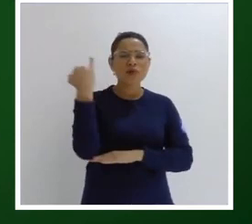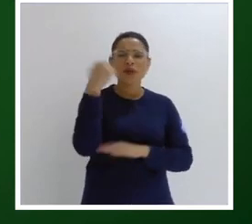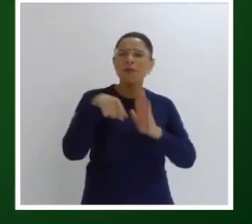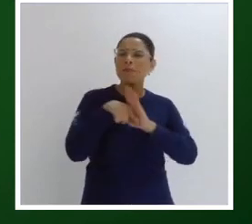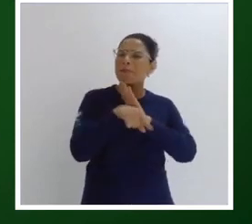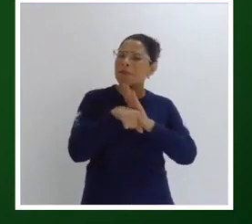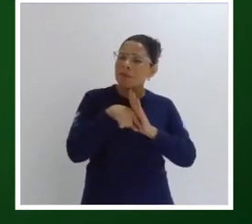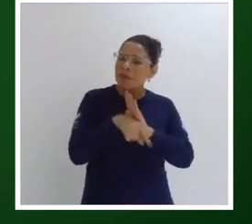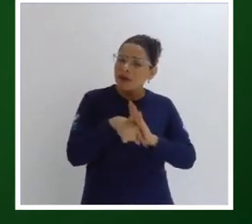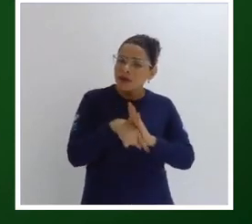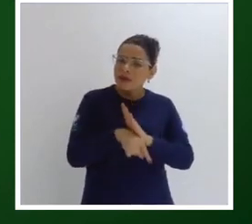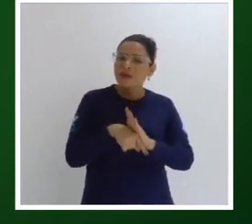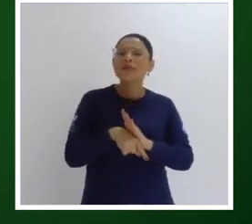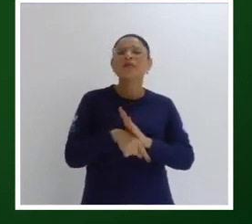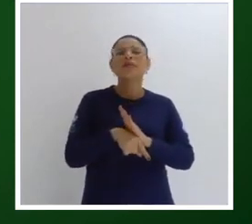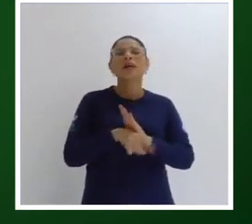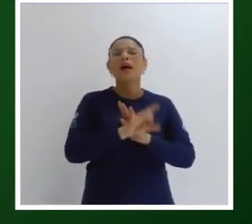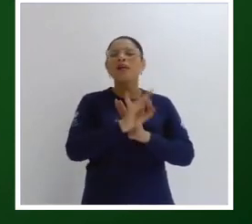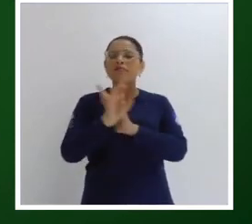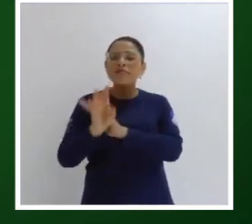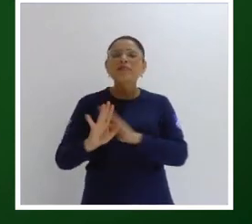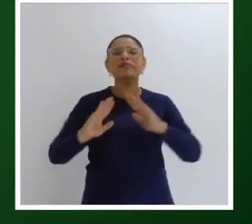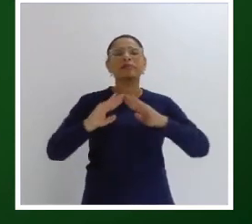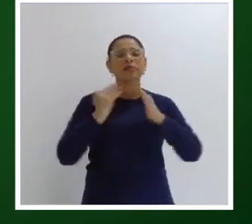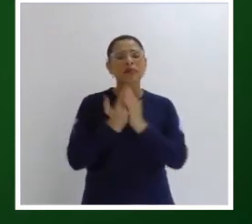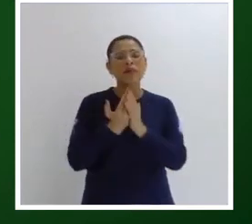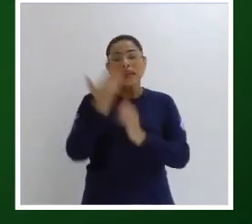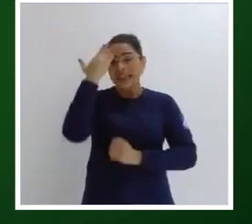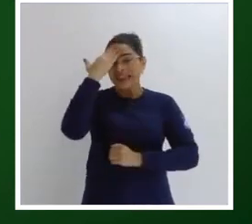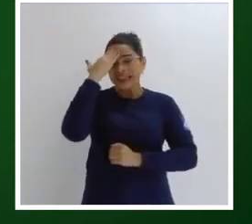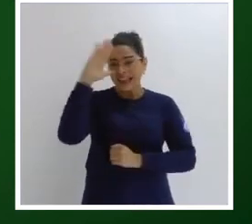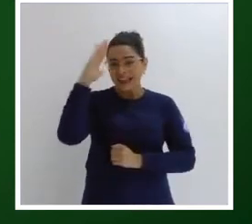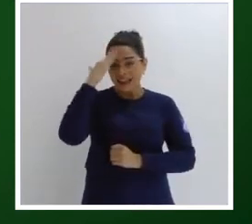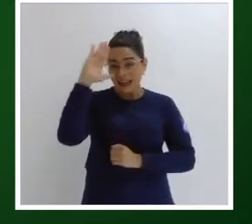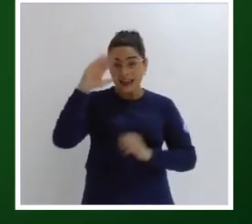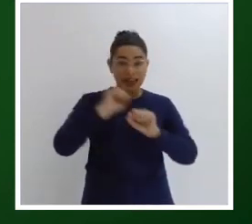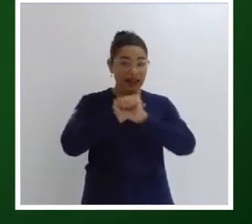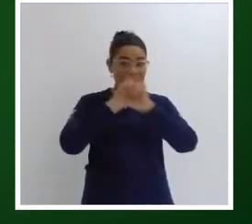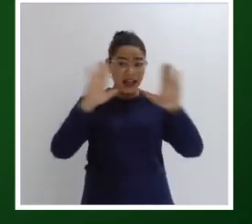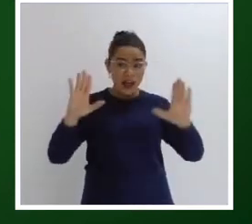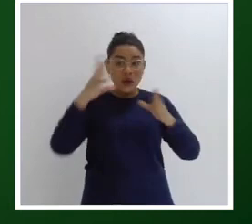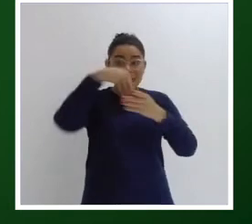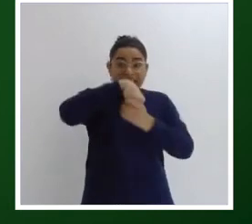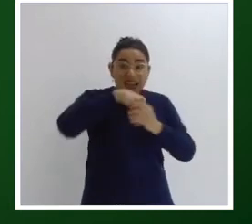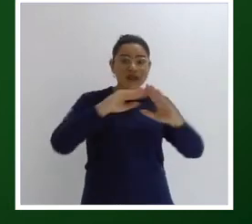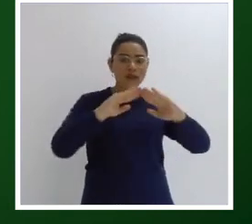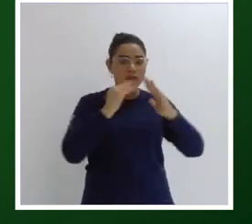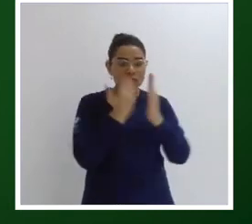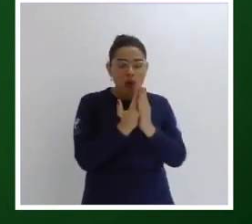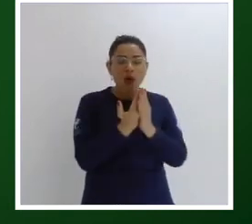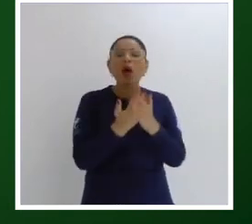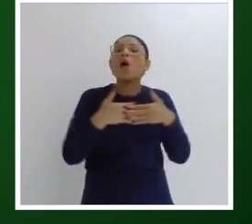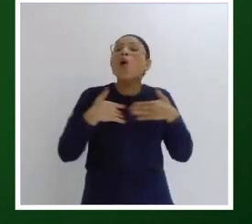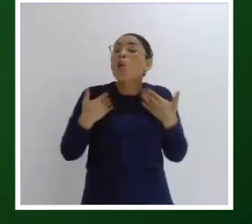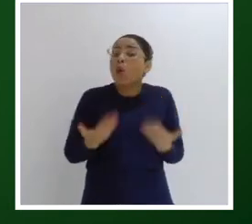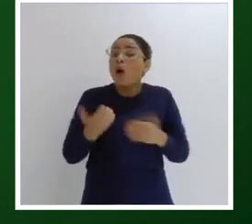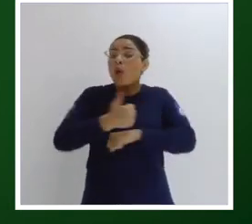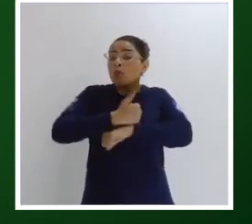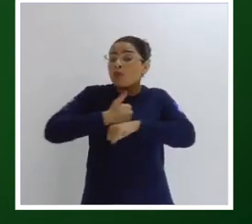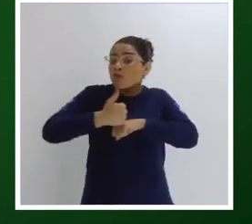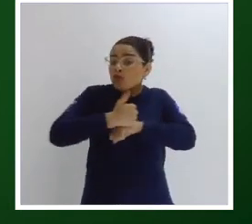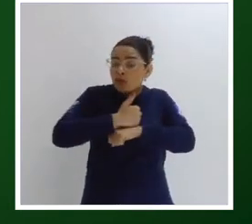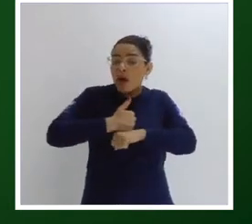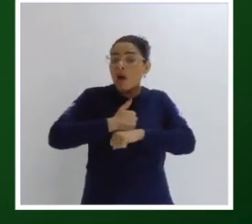pesquisa nas nossas escolas para a gente entender dentro da escola Qual é o profissional que cuida da Educação